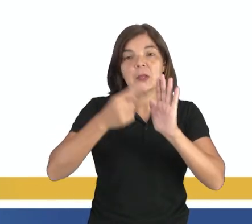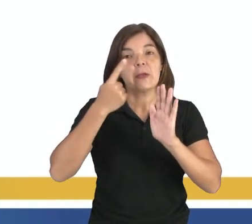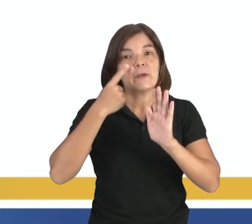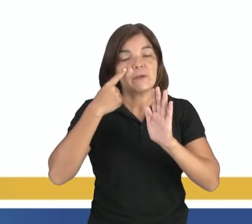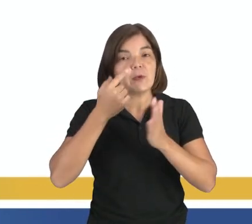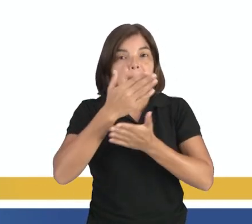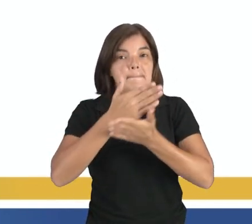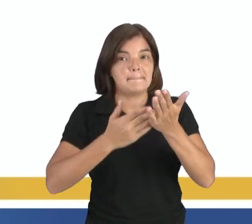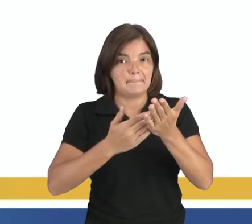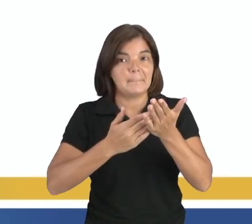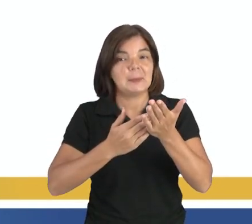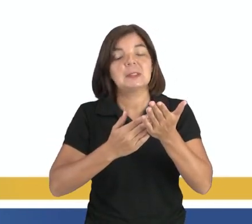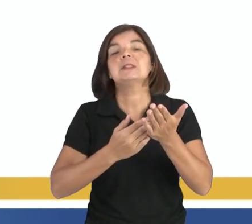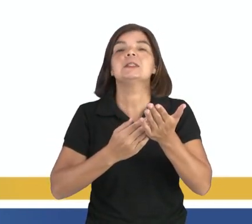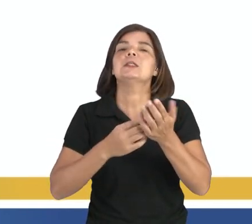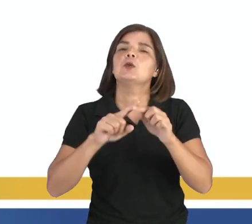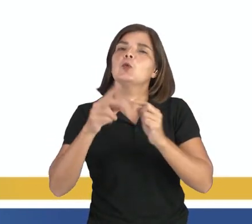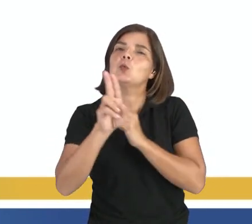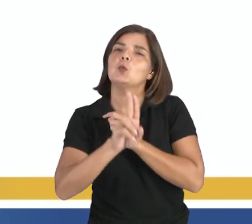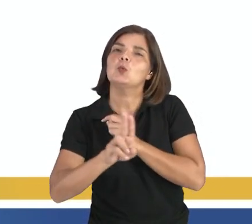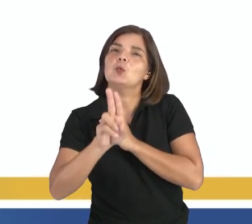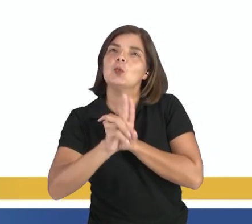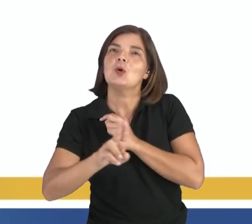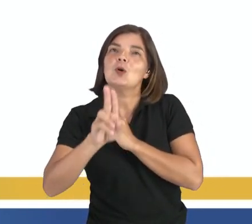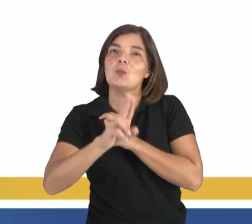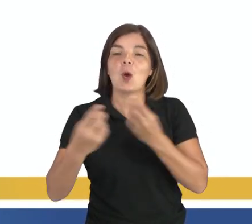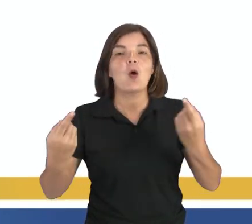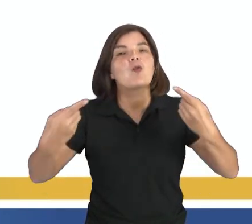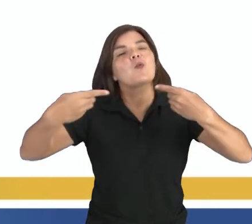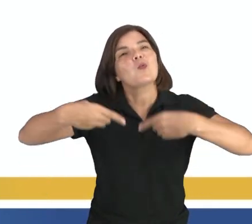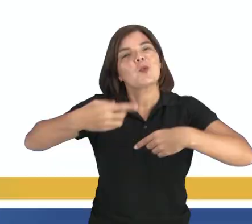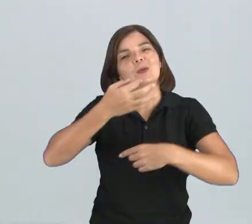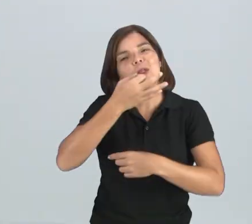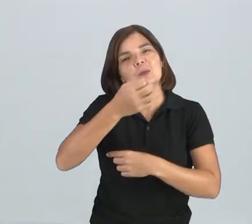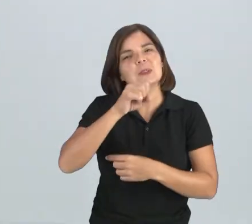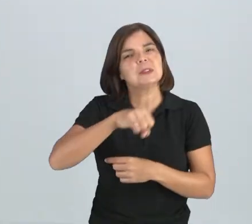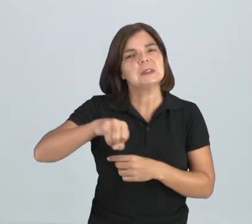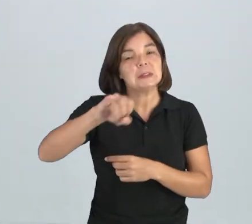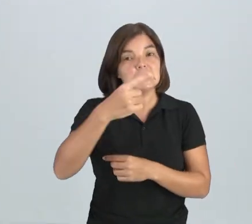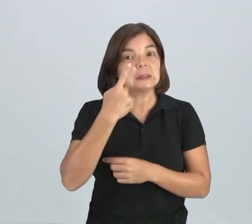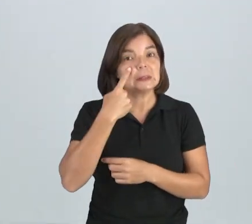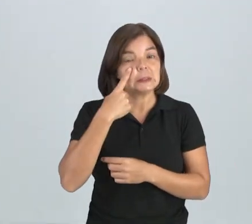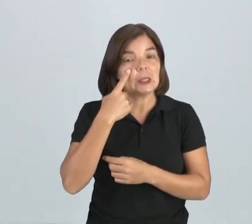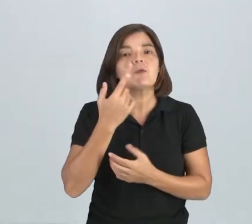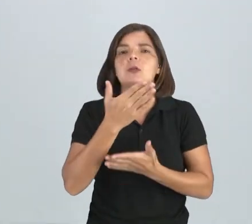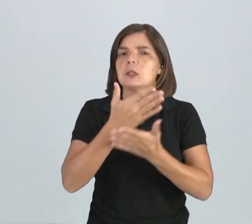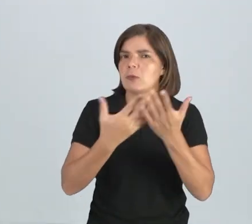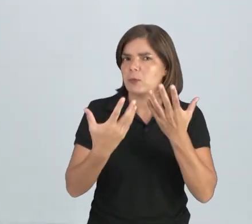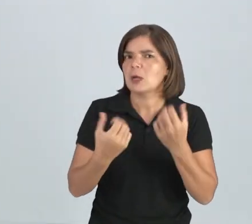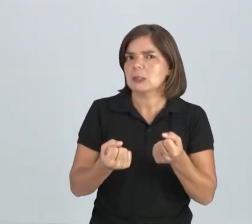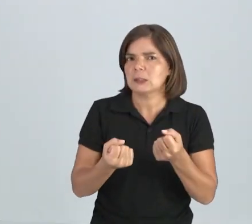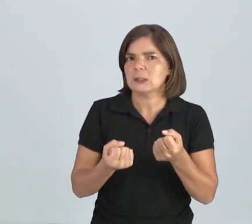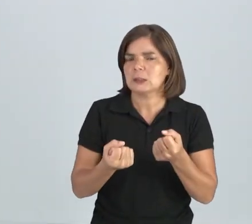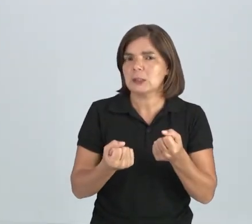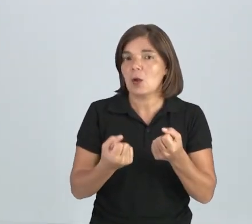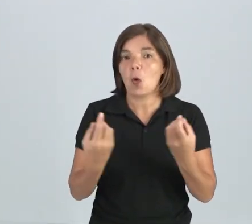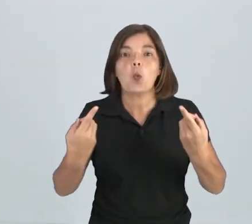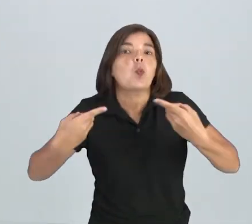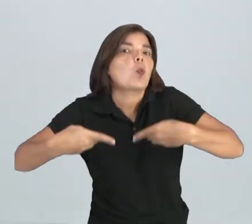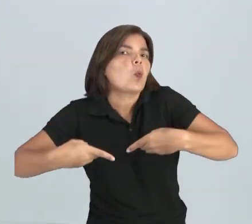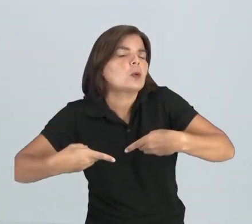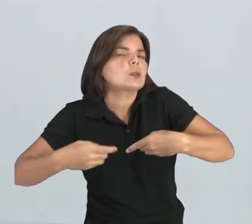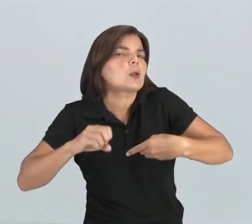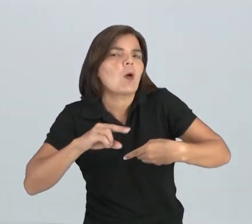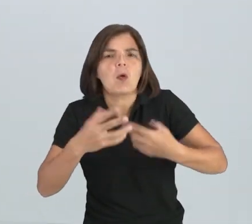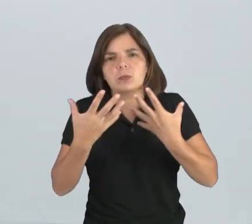defenda a meia entrada utilizando os recursos da contra-argumentação. Se você vai defender a meia entrada, você vai ser contra